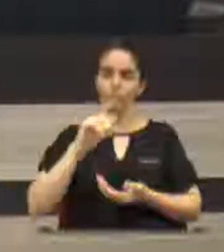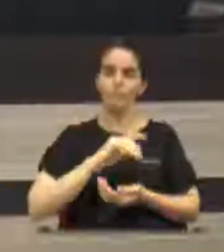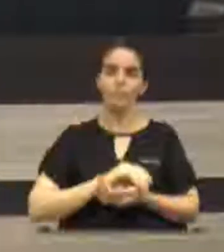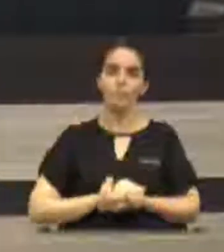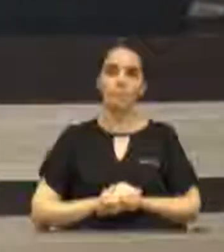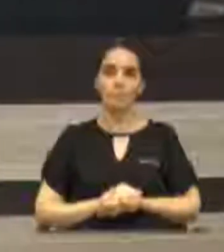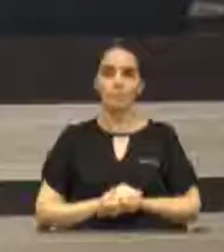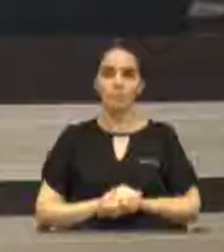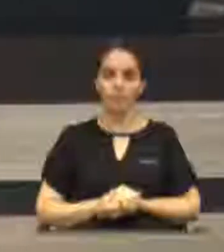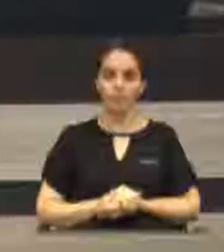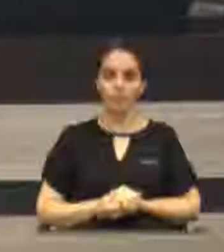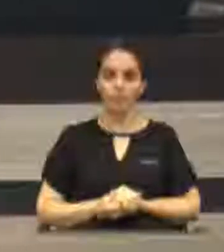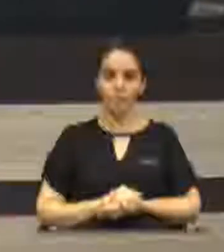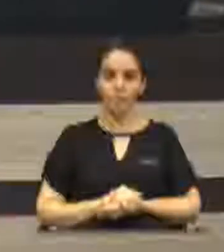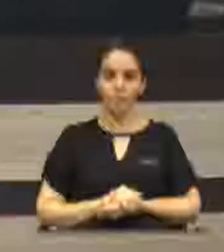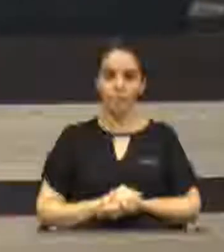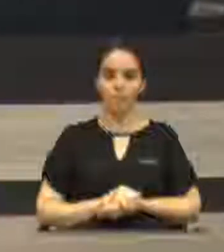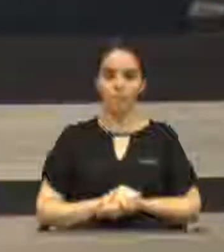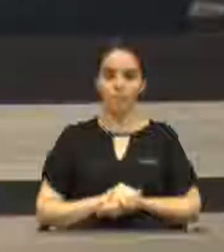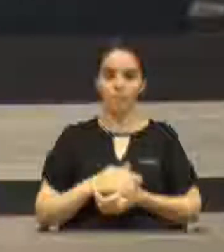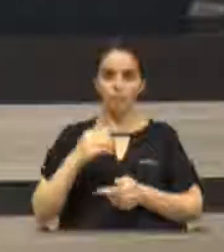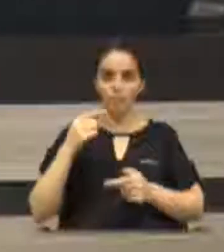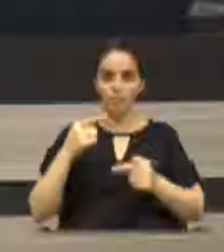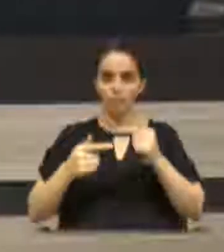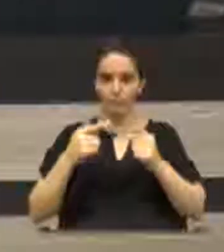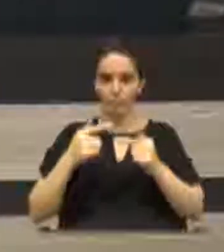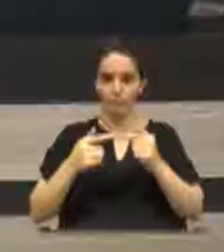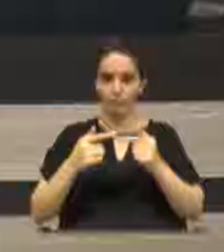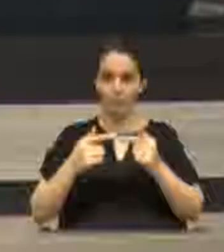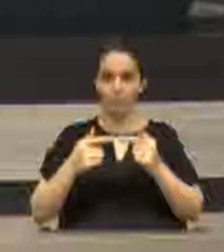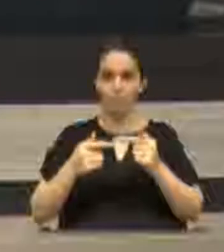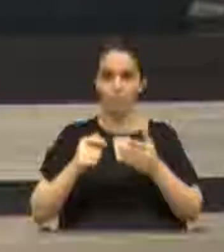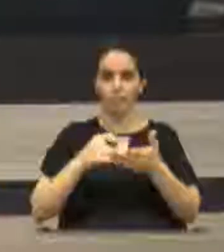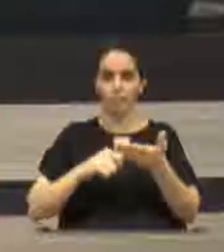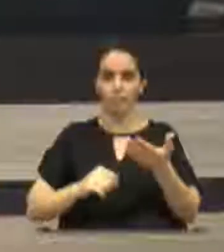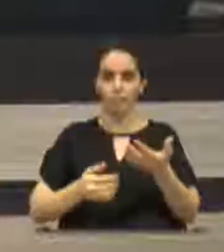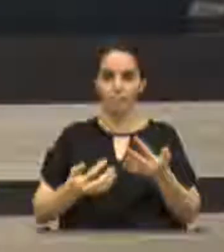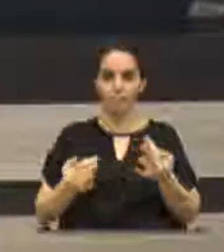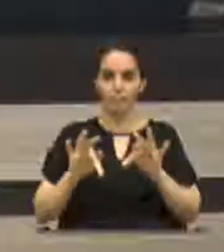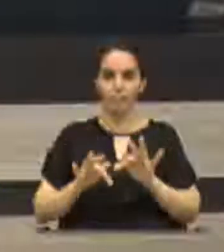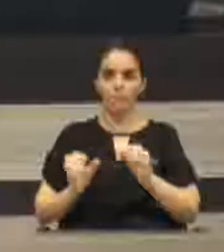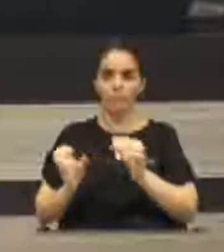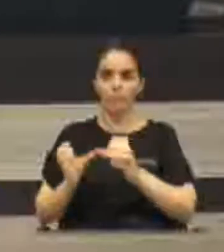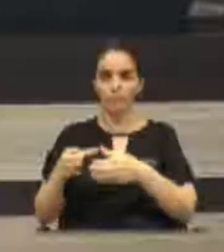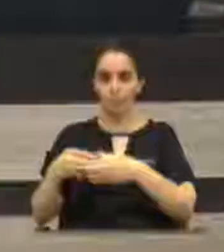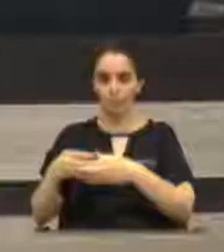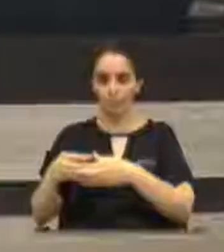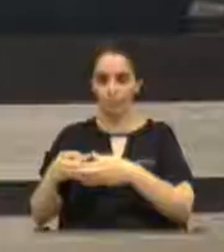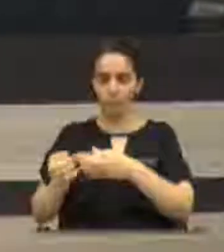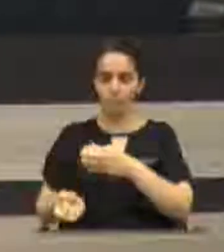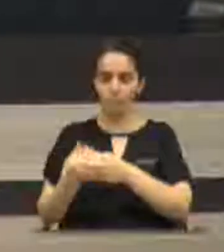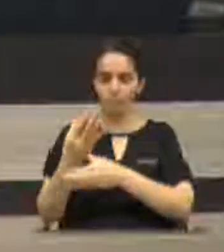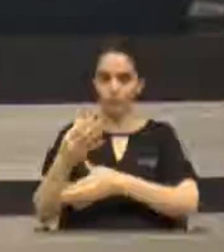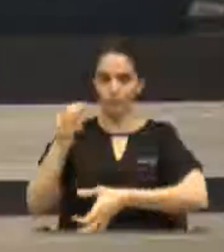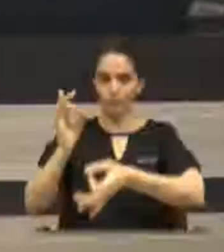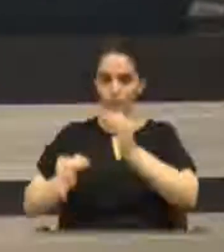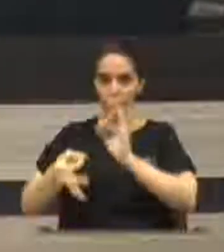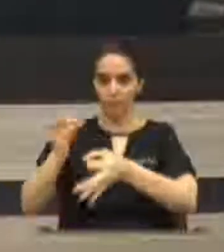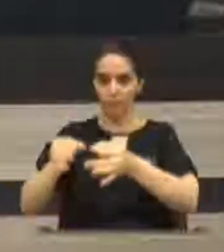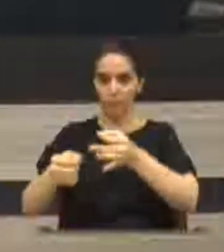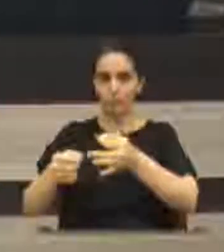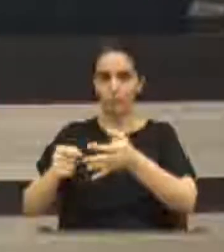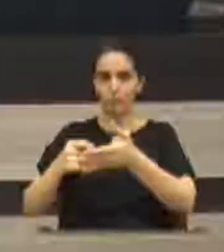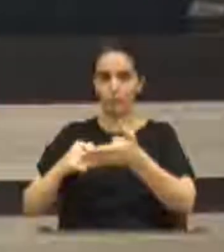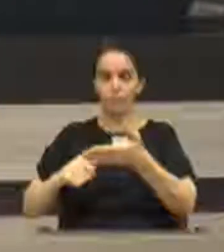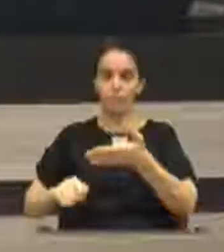outras providências. Está em discussão a redação final, elaborado pela Comissão Permanente de Constituição, Justiça e